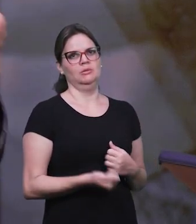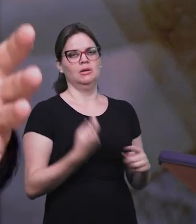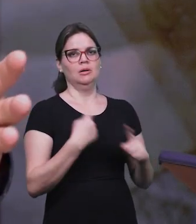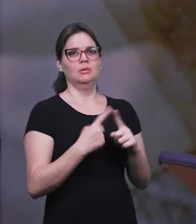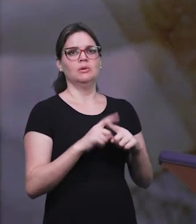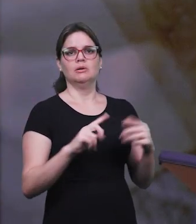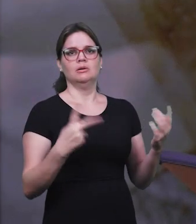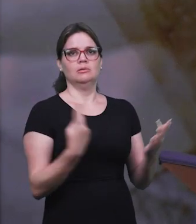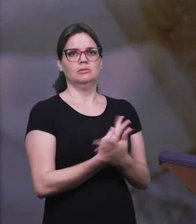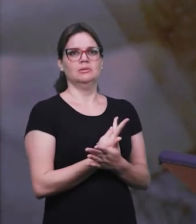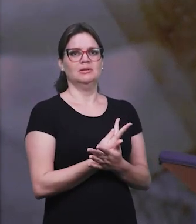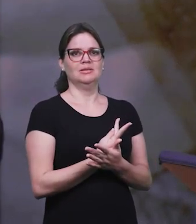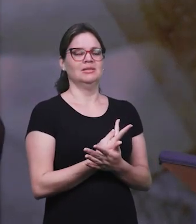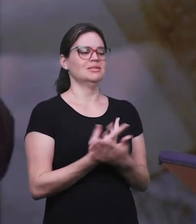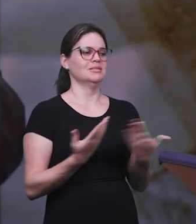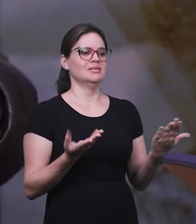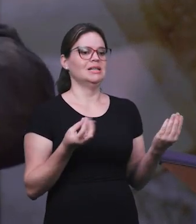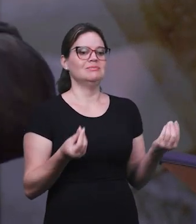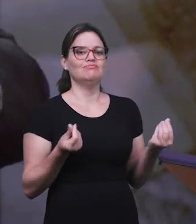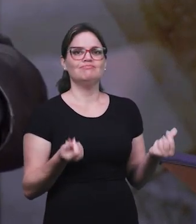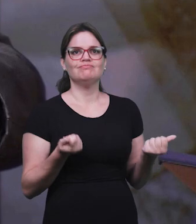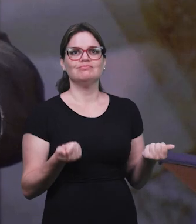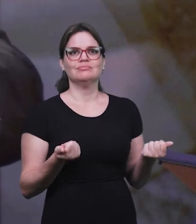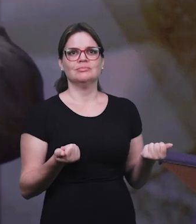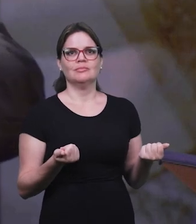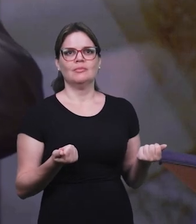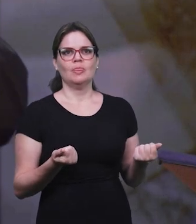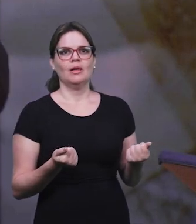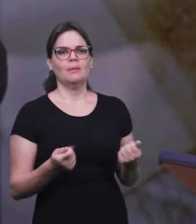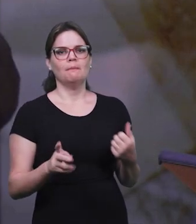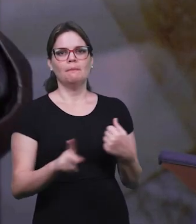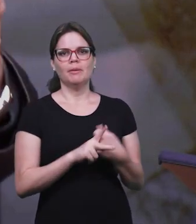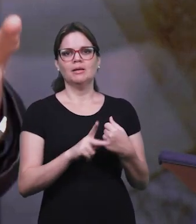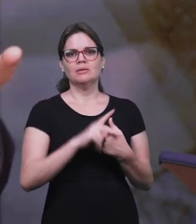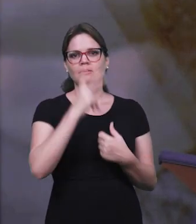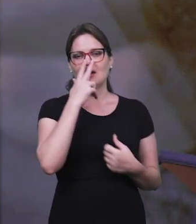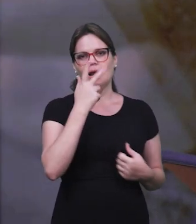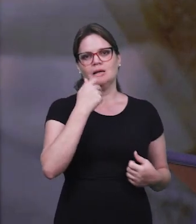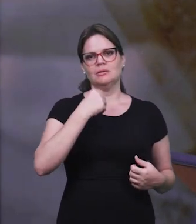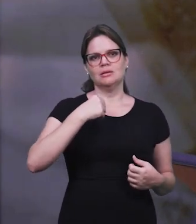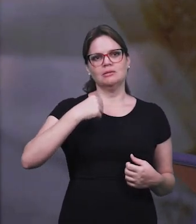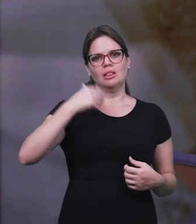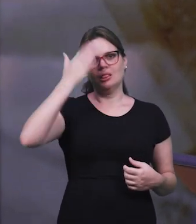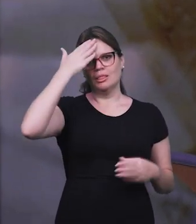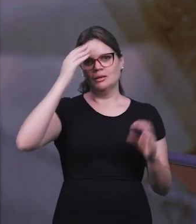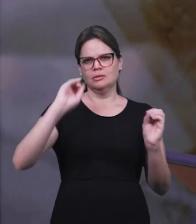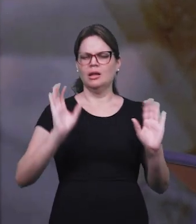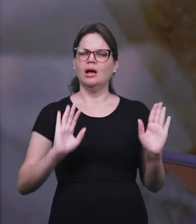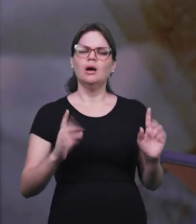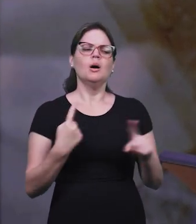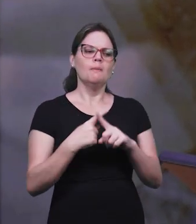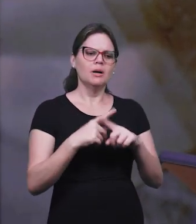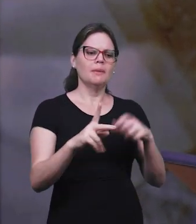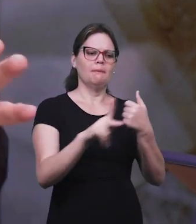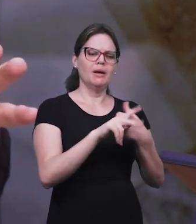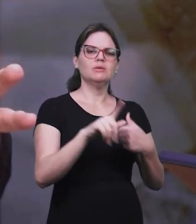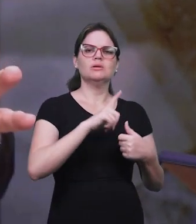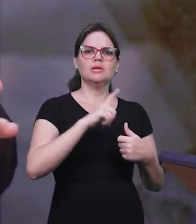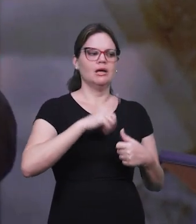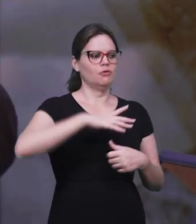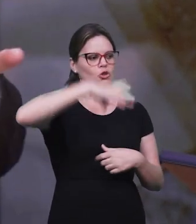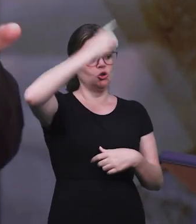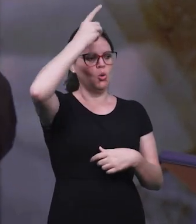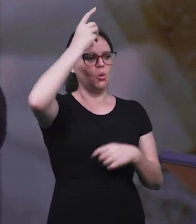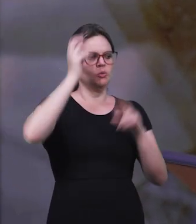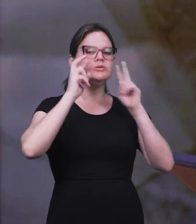já estava ali, não que Pedro não tivesse entendido isso, porque naquela visão de Cornélio lá ficou muito claro